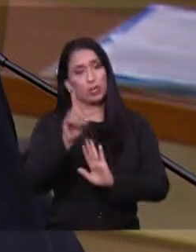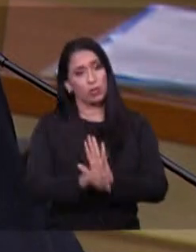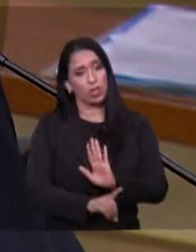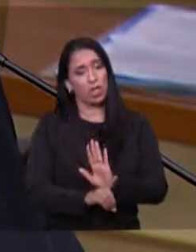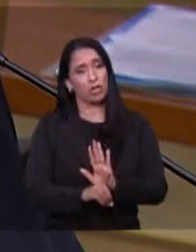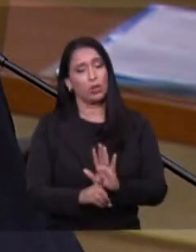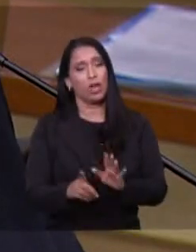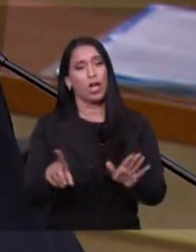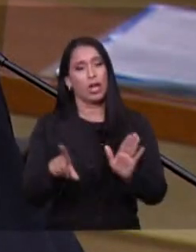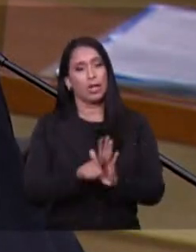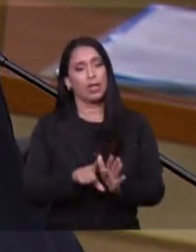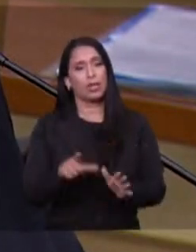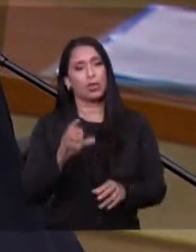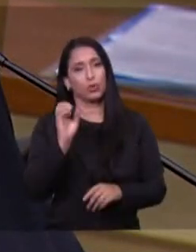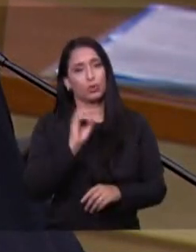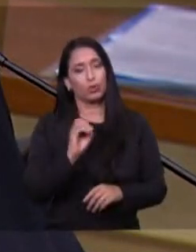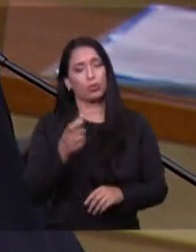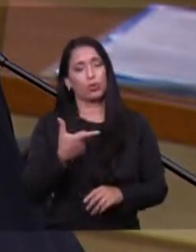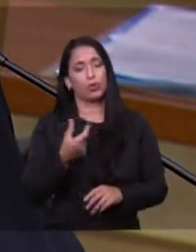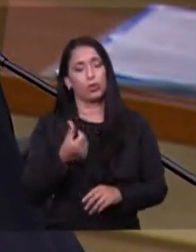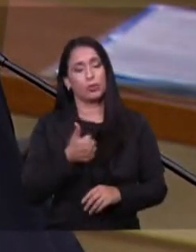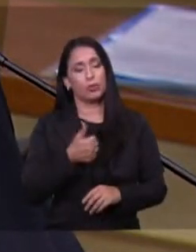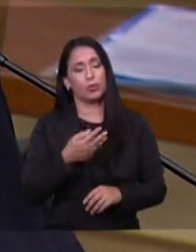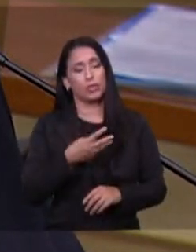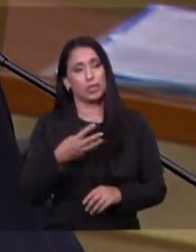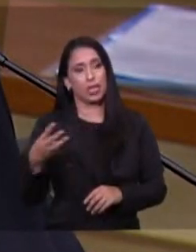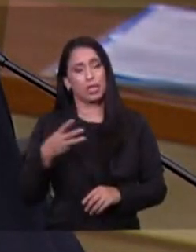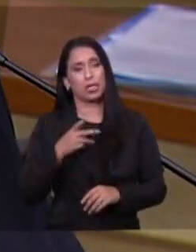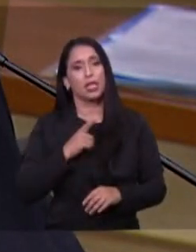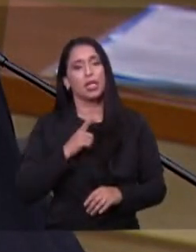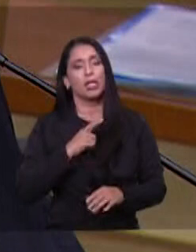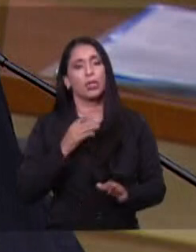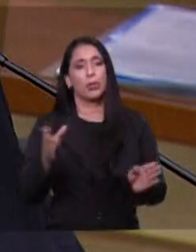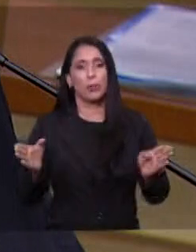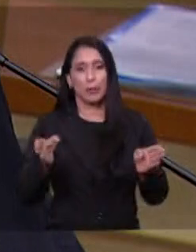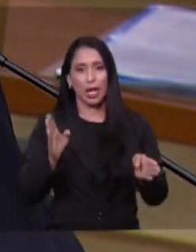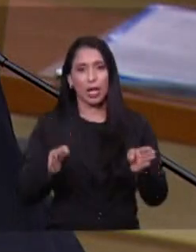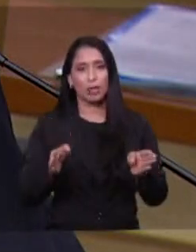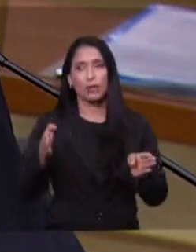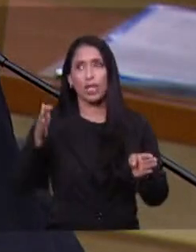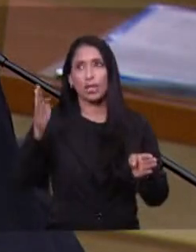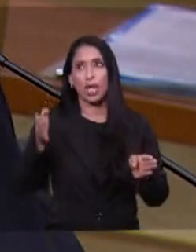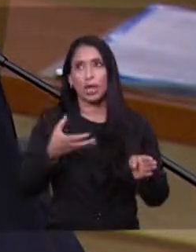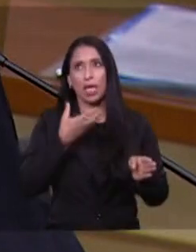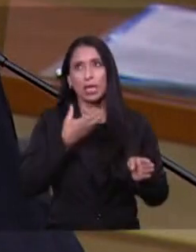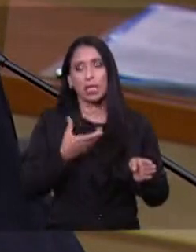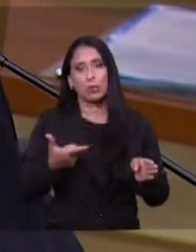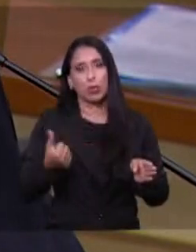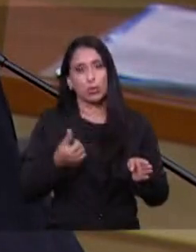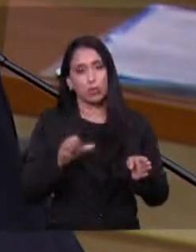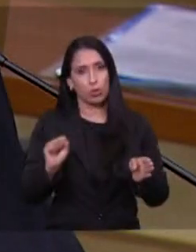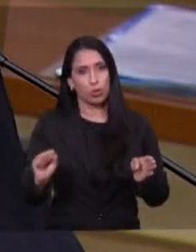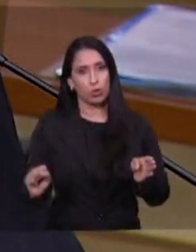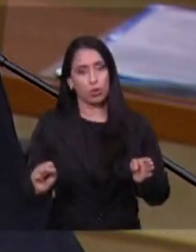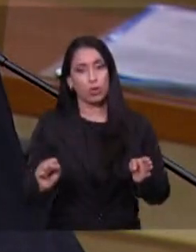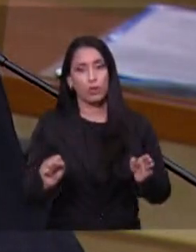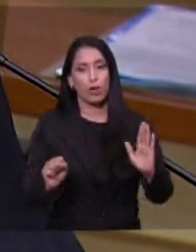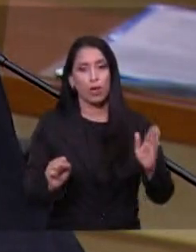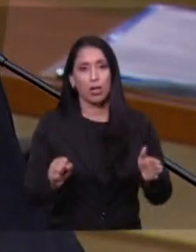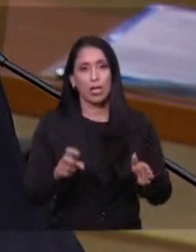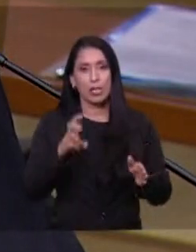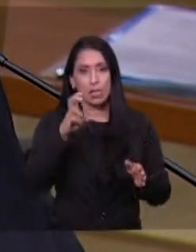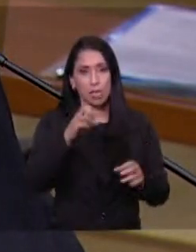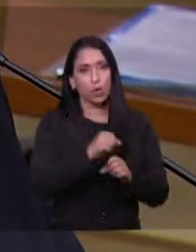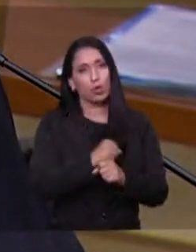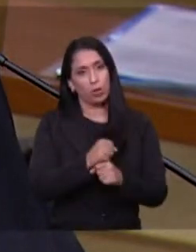outubro de 2013 e o prazo concedido para o pedido de certificação de reconhecimento foi até dezembro de 2018, ou seja, foi deferido mais